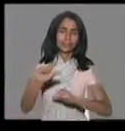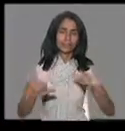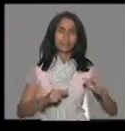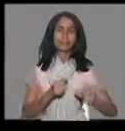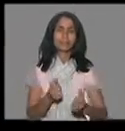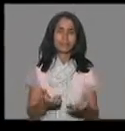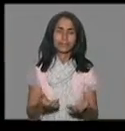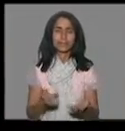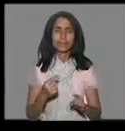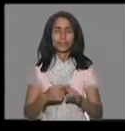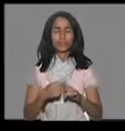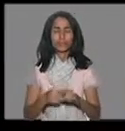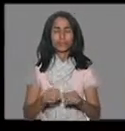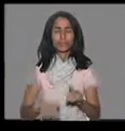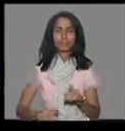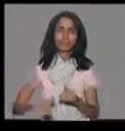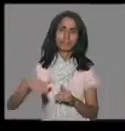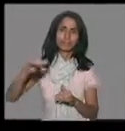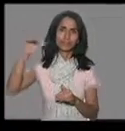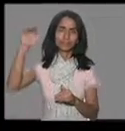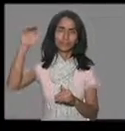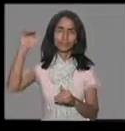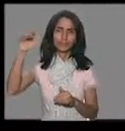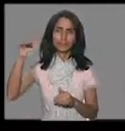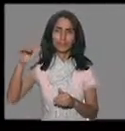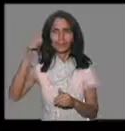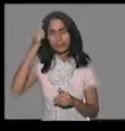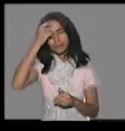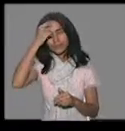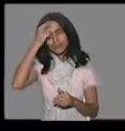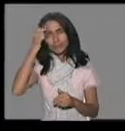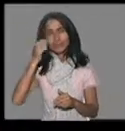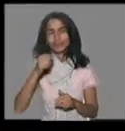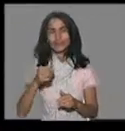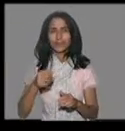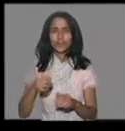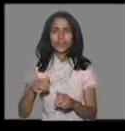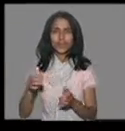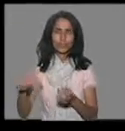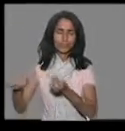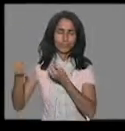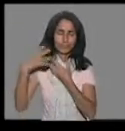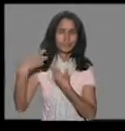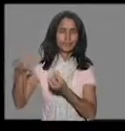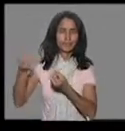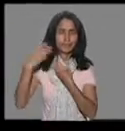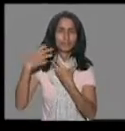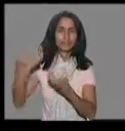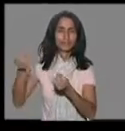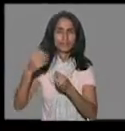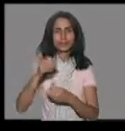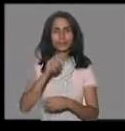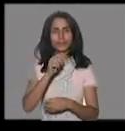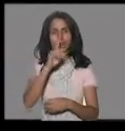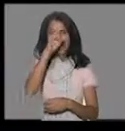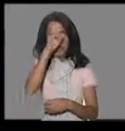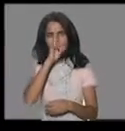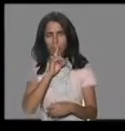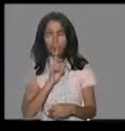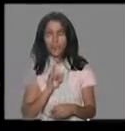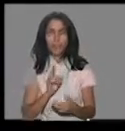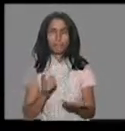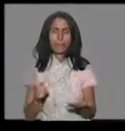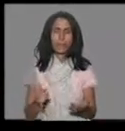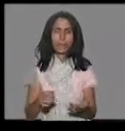a gente a gente cresce a gente cresce com uma mentalidade colonizada então é o amarelo ele não